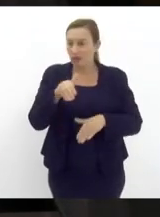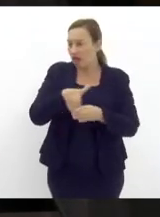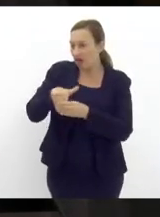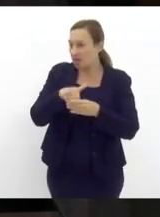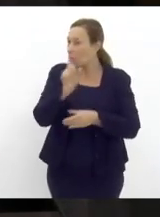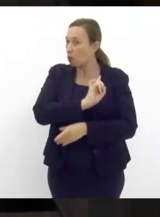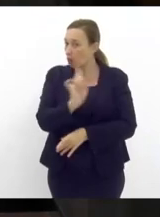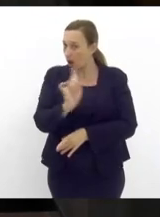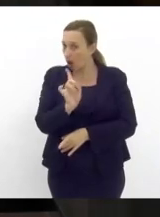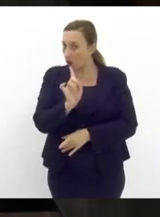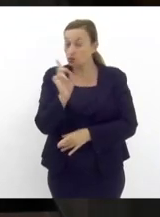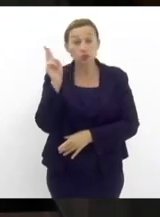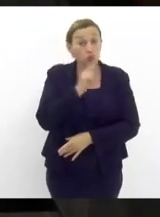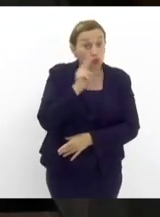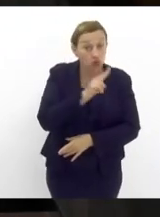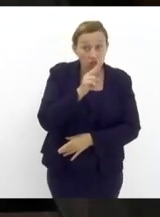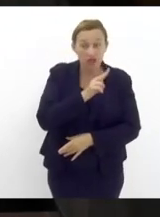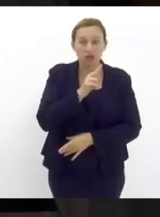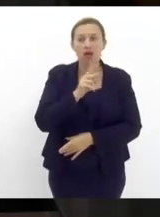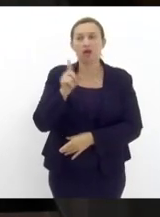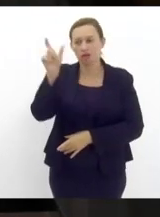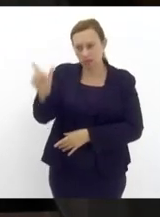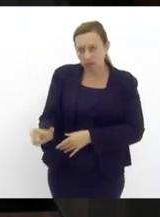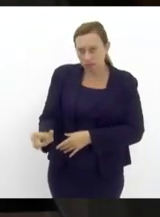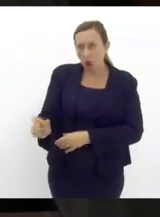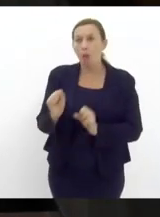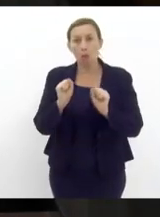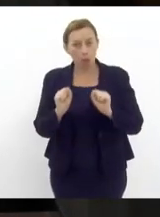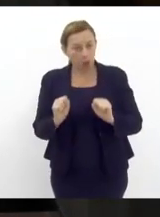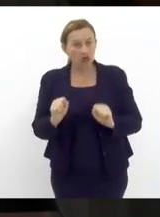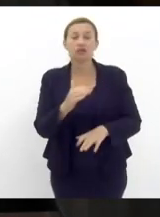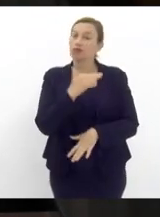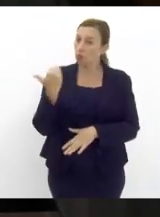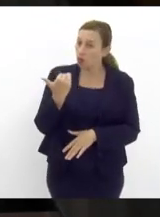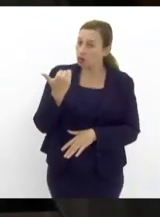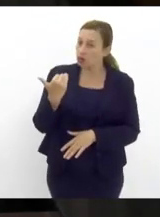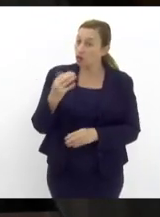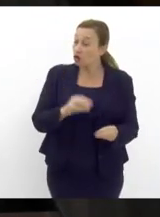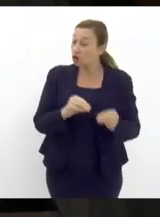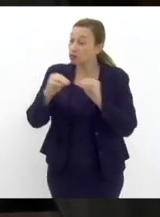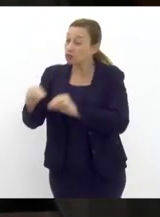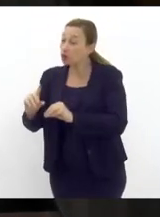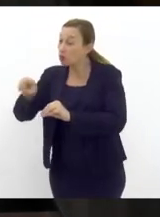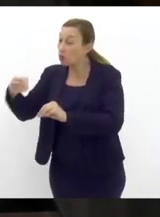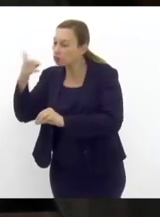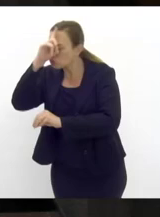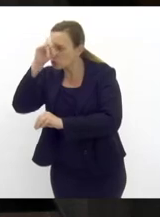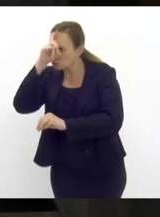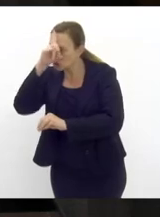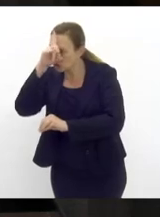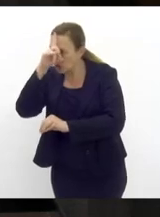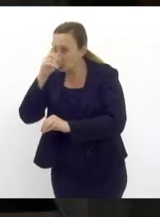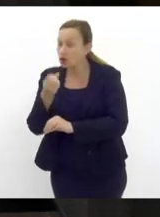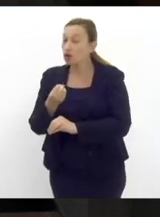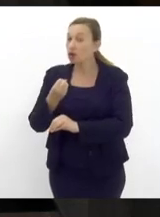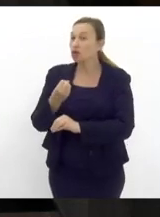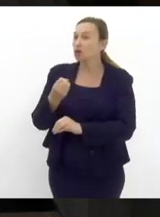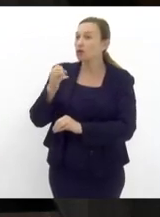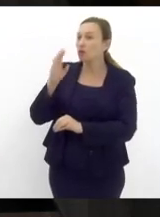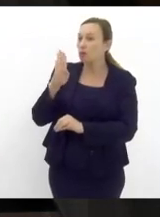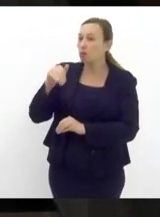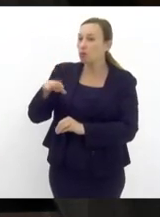é um procedimento de emergência essa pessoa poderia ter morrido foi transferida para o hospital em Bom Jesus